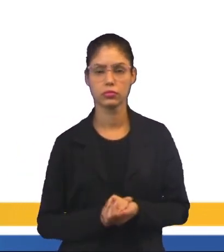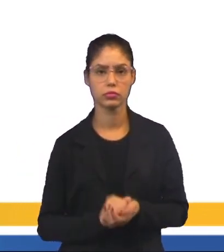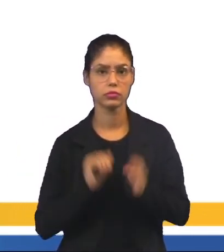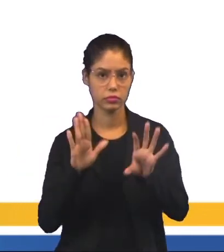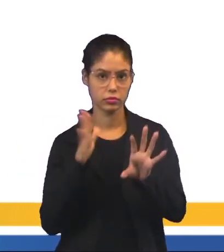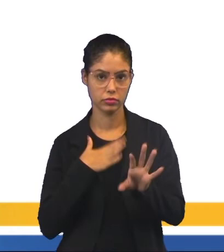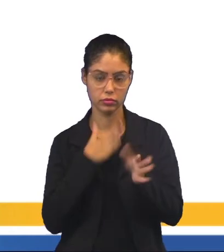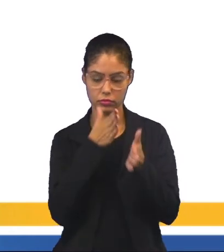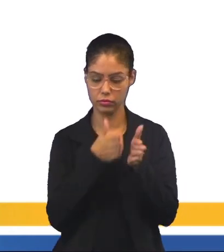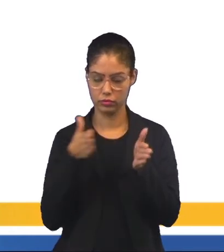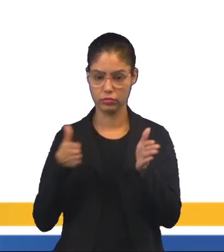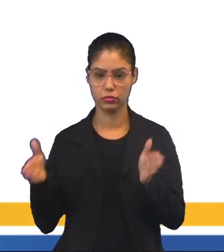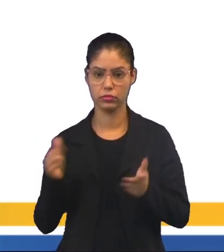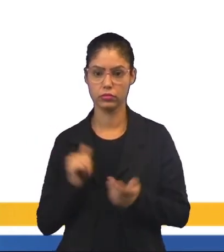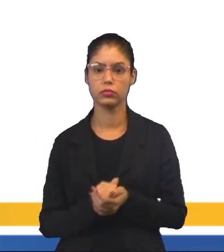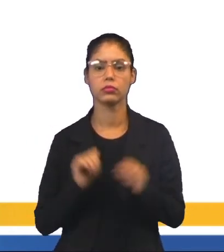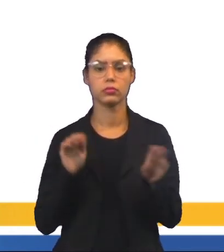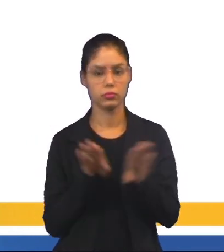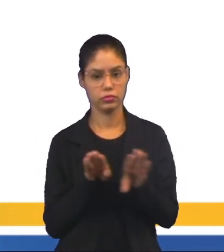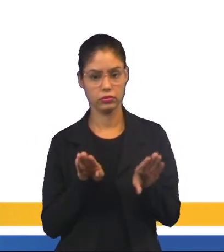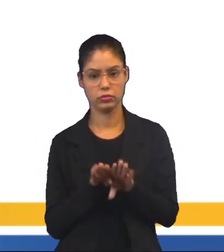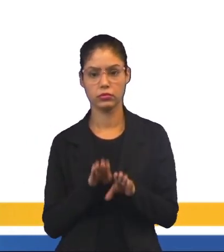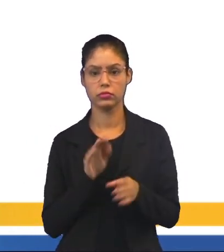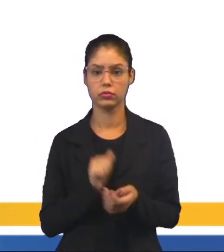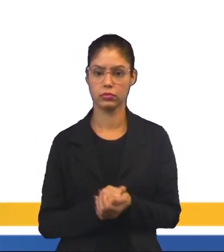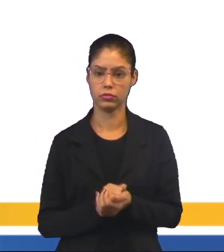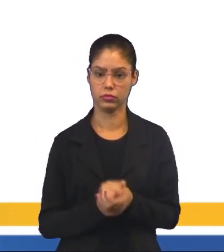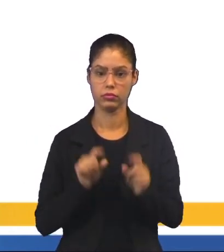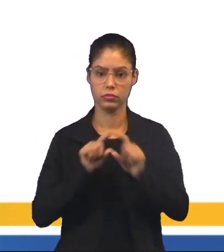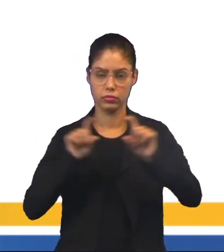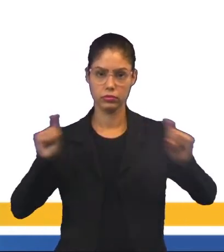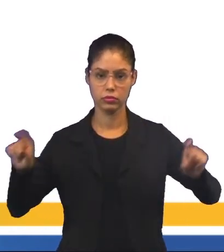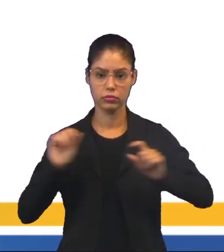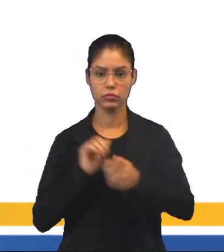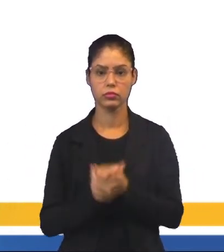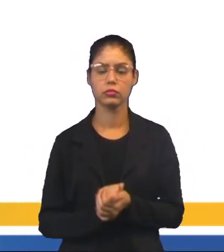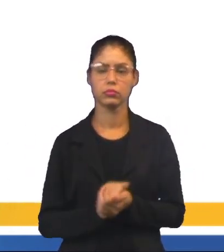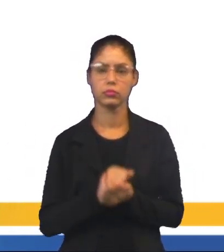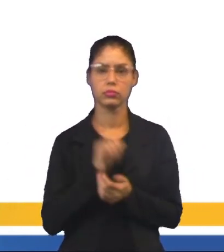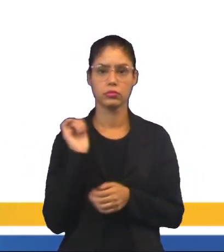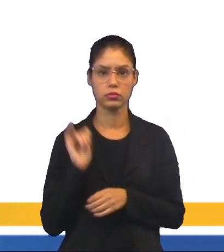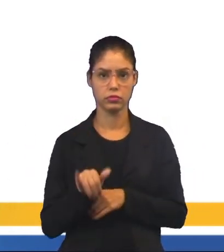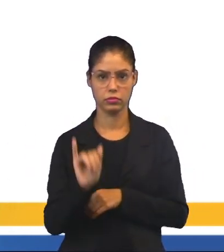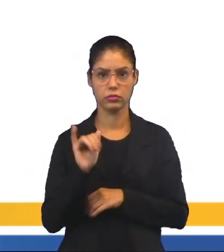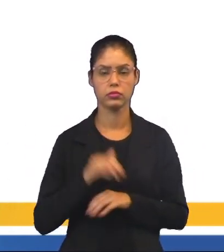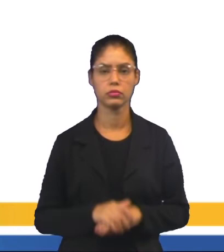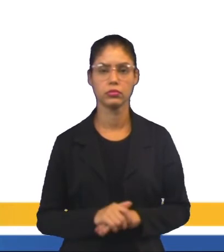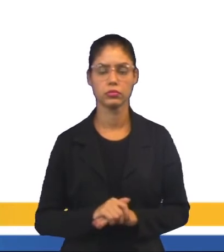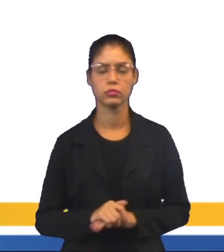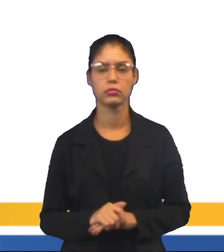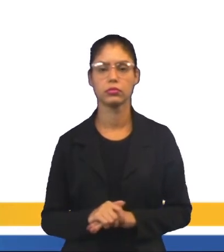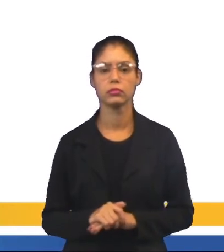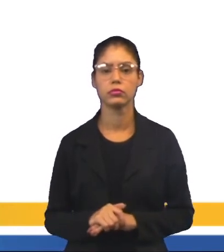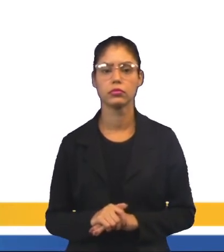E nas minhas ordenadas, também nós vamos ter a interseção da reta com o eixo y.